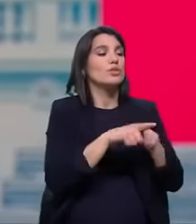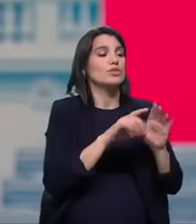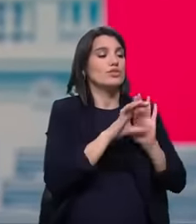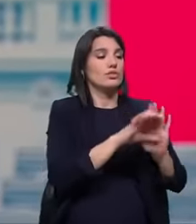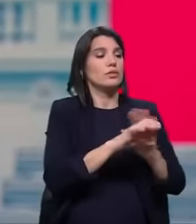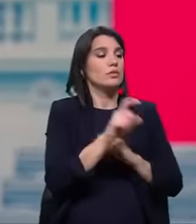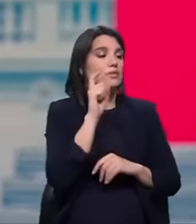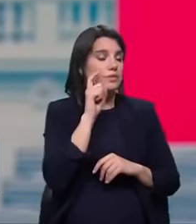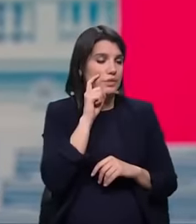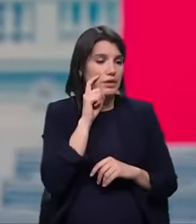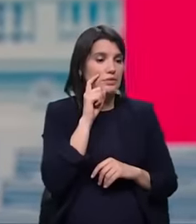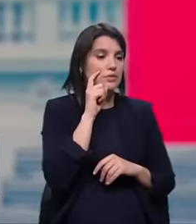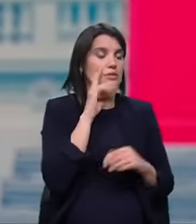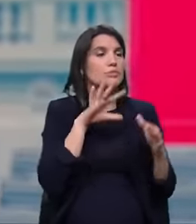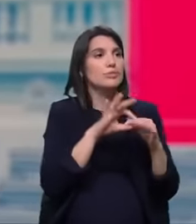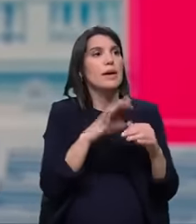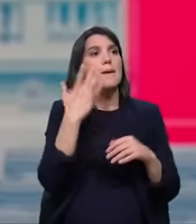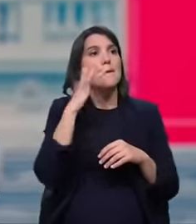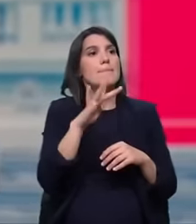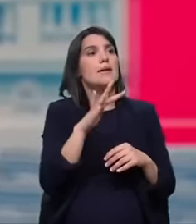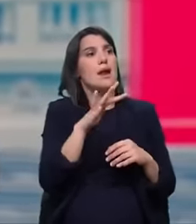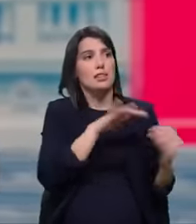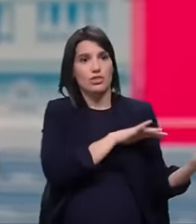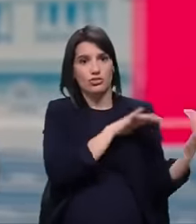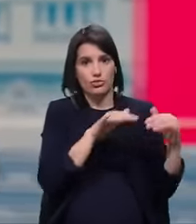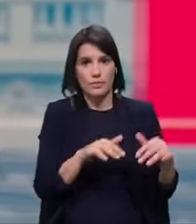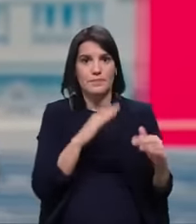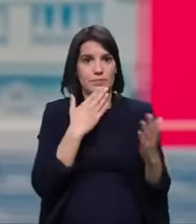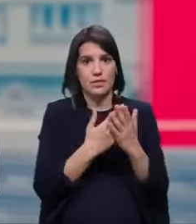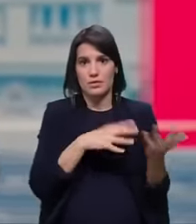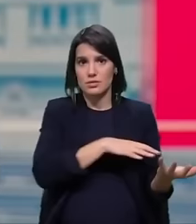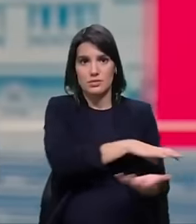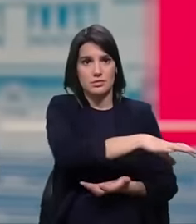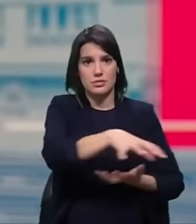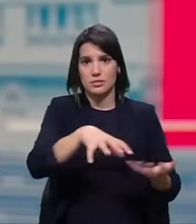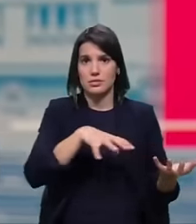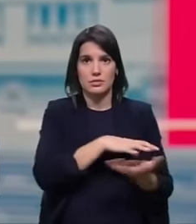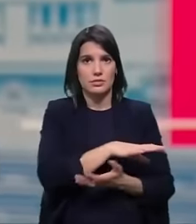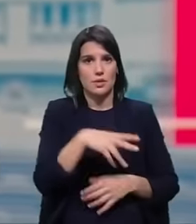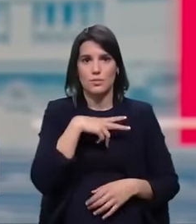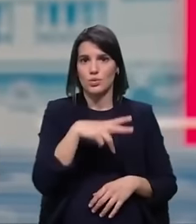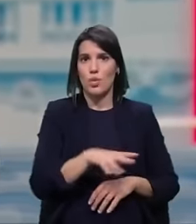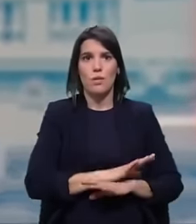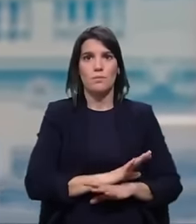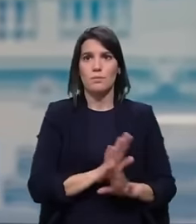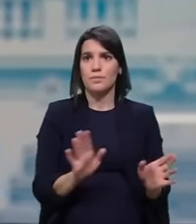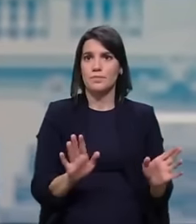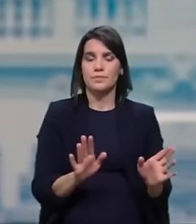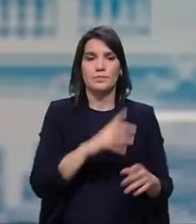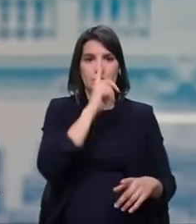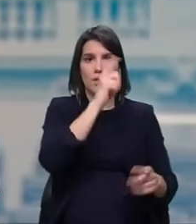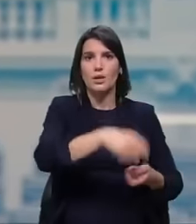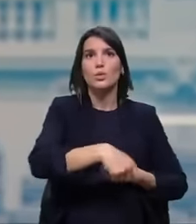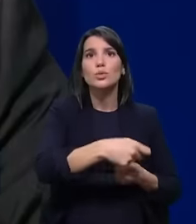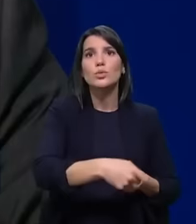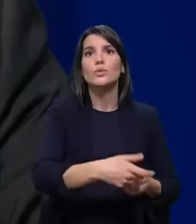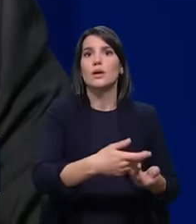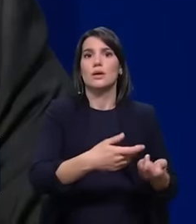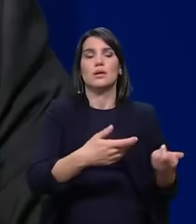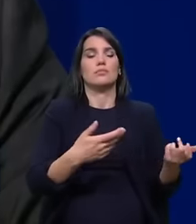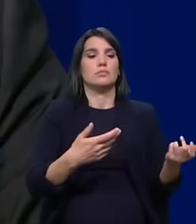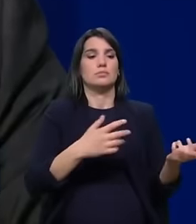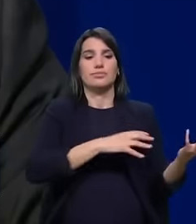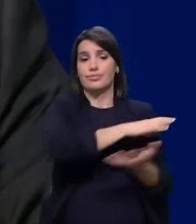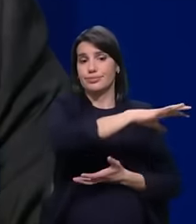defende para a imigração significa o caos em Portugal. Significa o caos na agricultura, significa